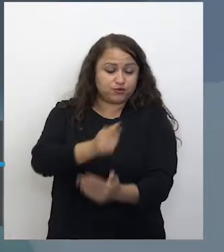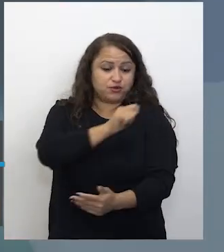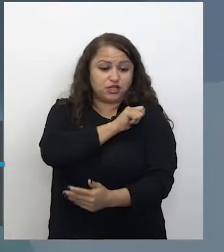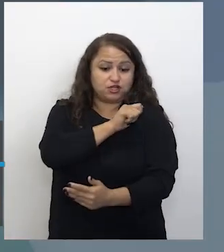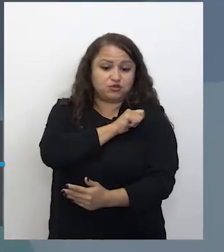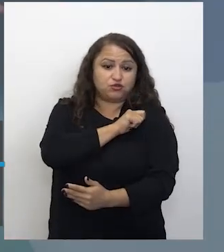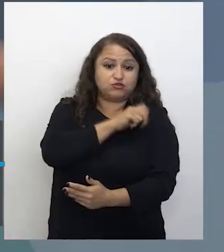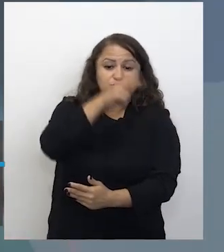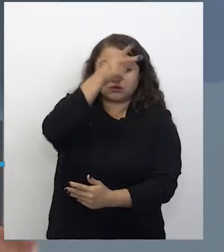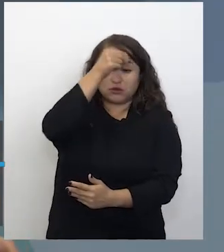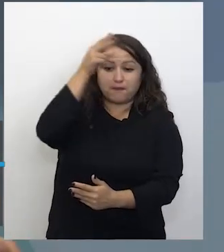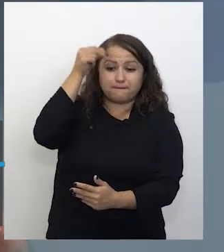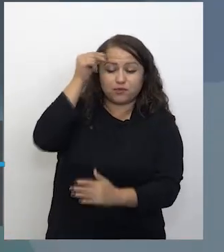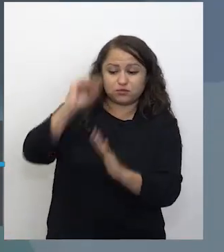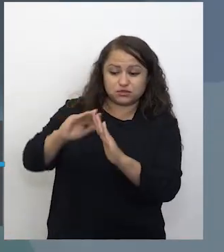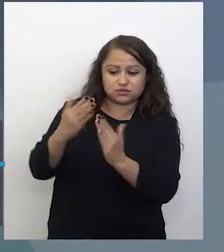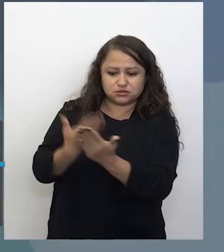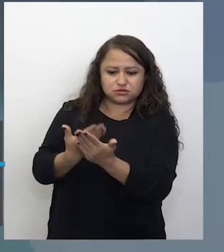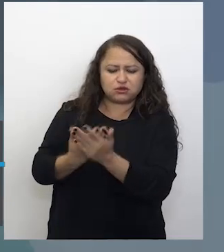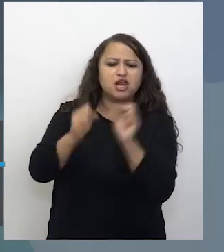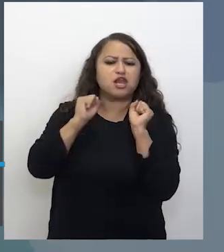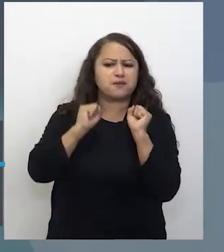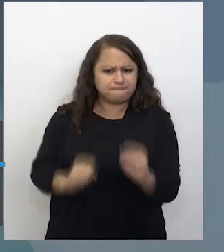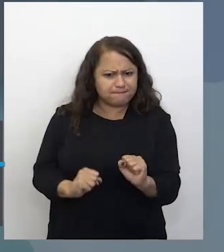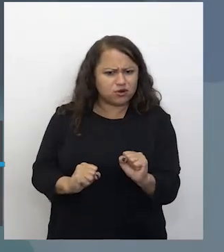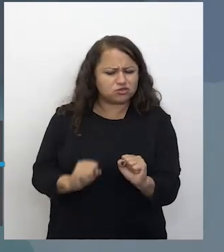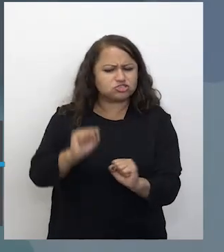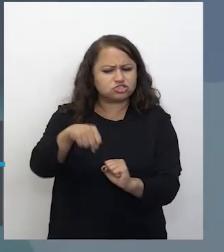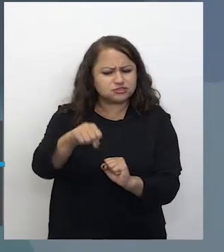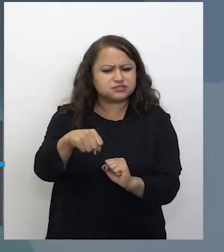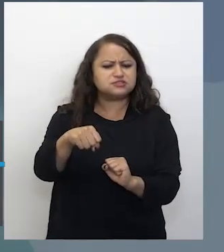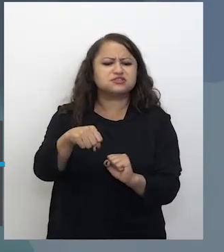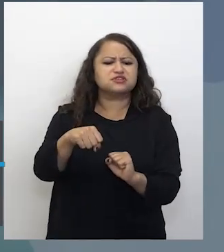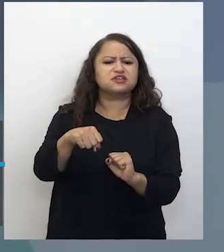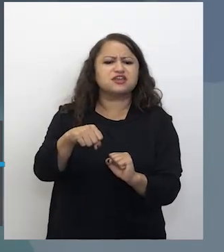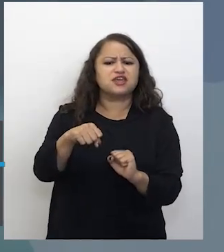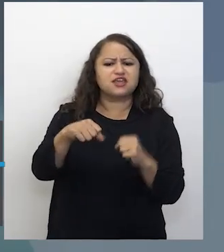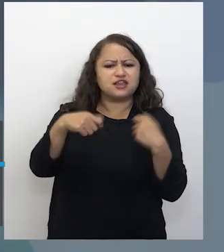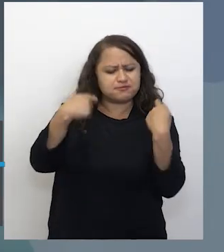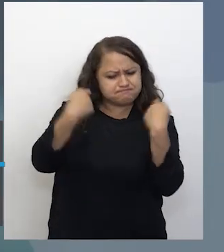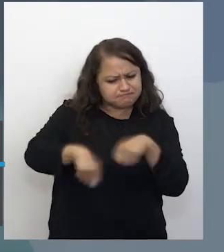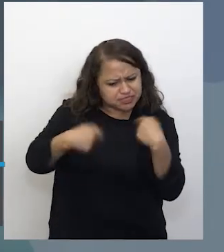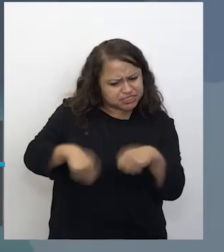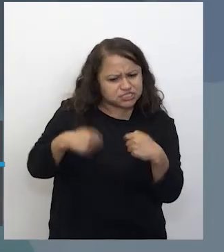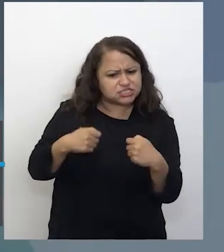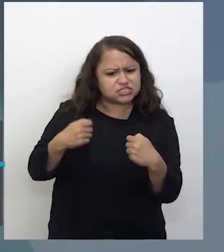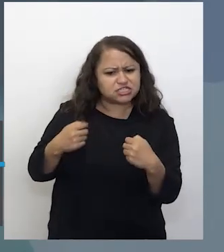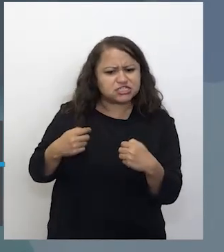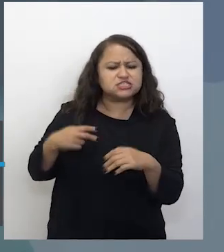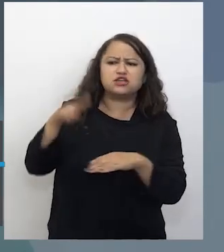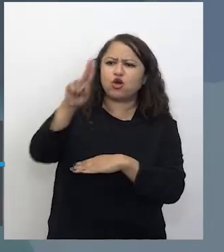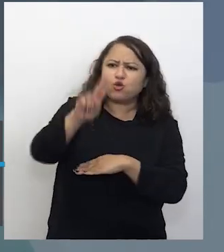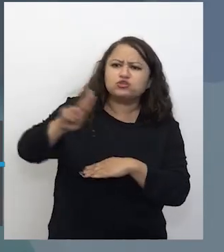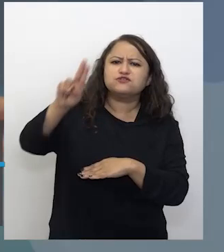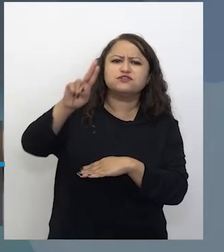da periferia, ele pode sim, ele deve frequentar a universidade pública, que o lugar do aluno da escola